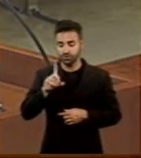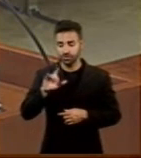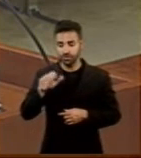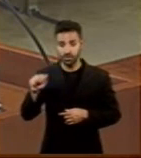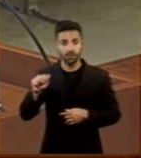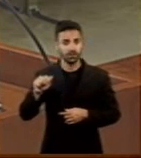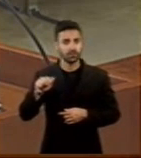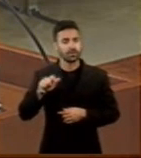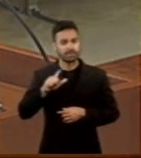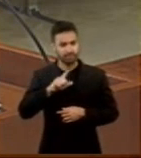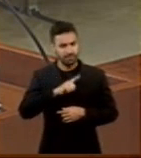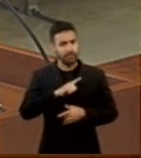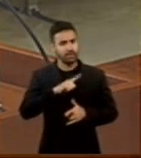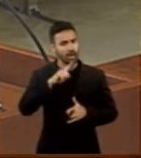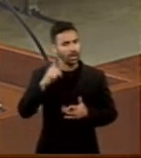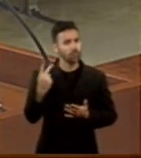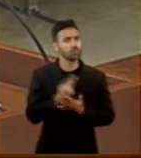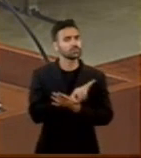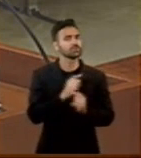certa confusão.